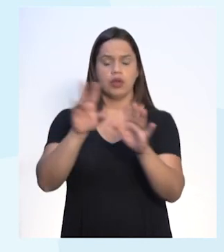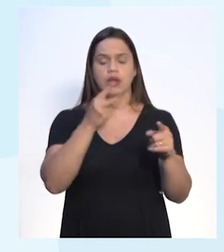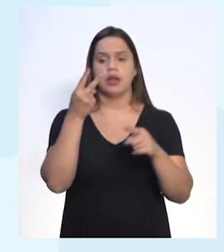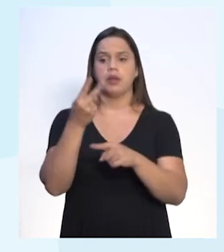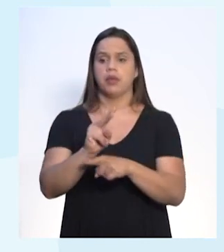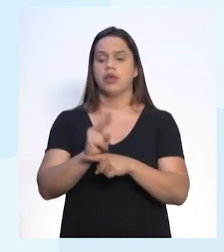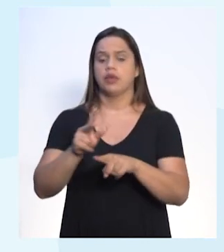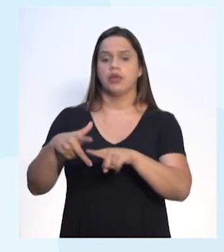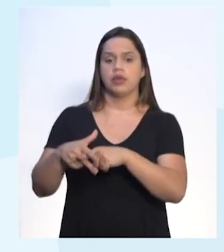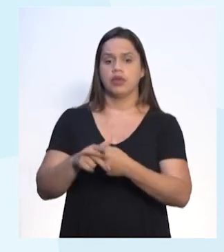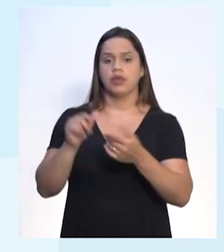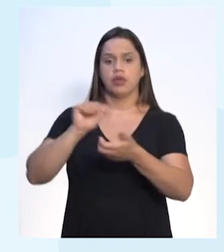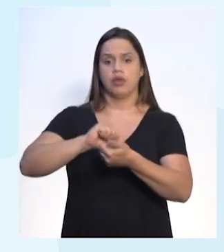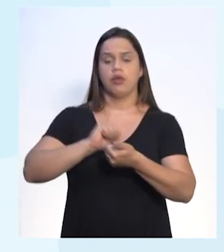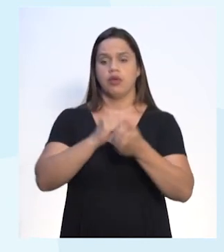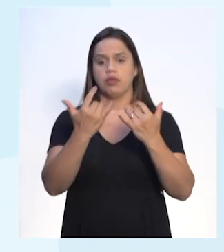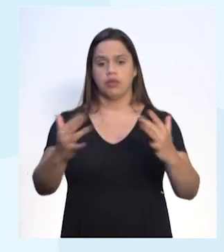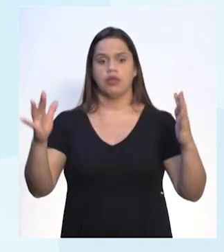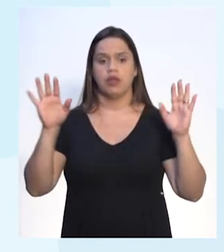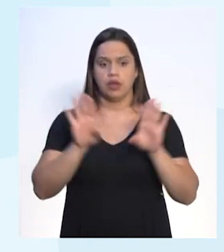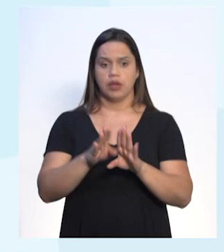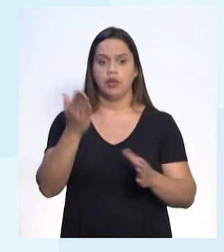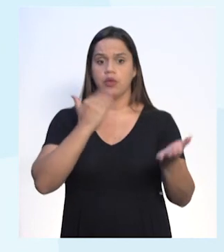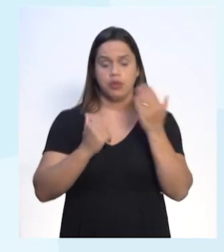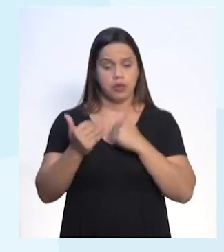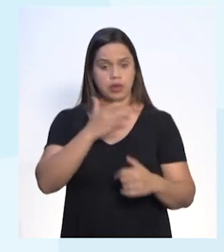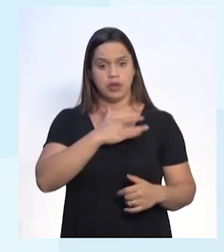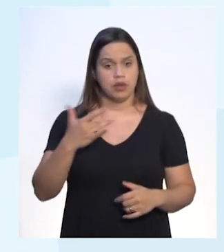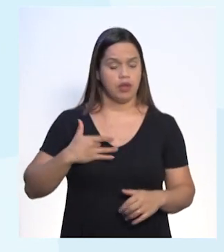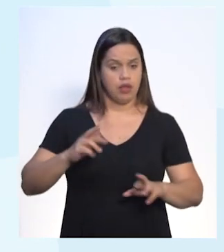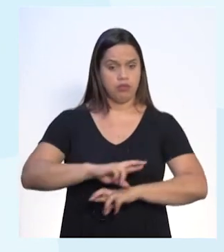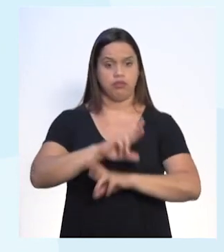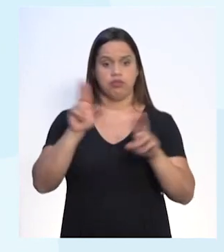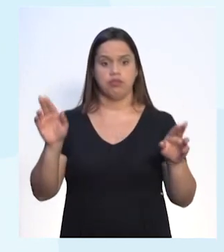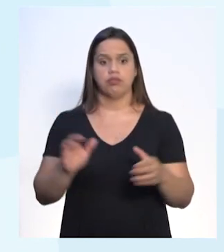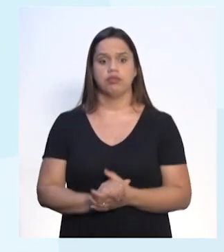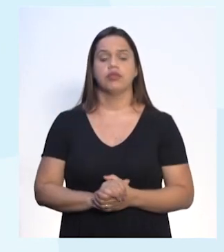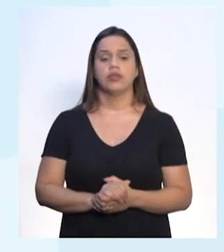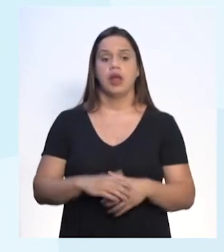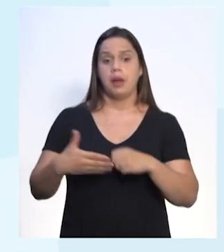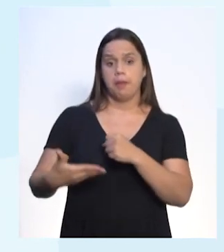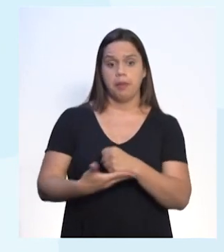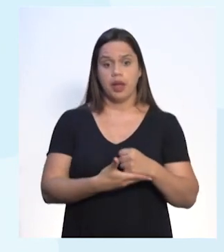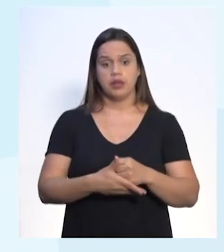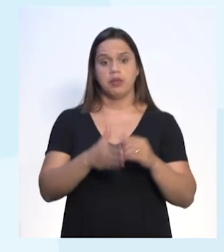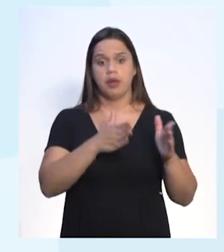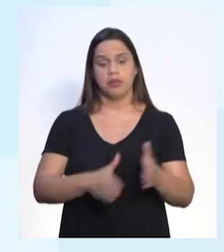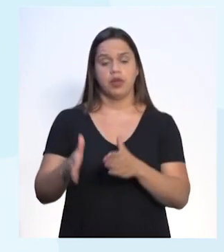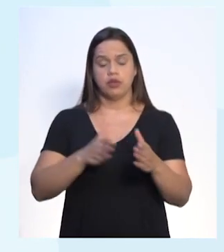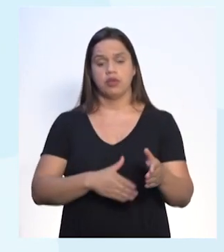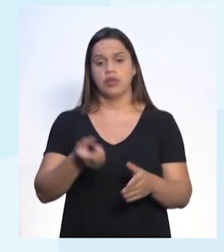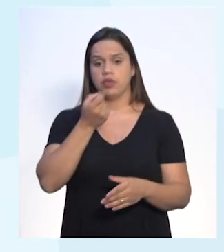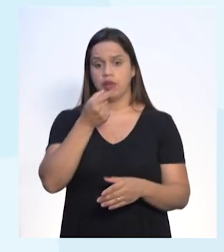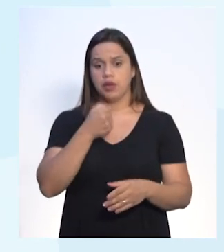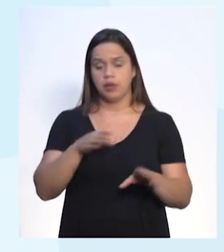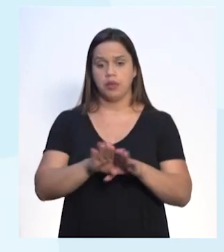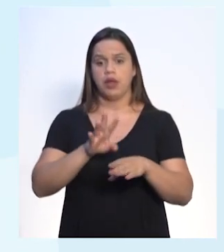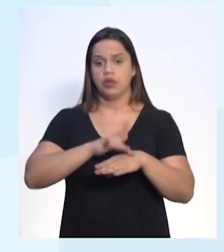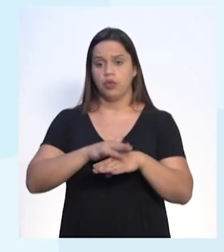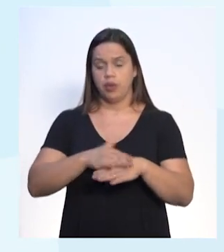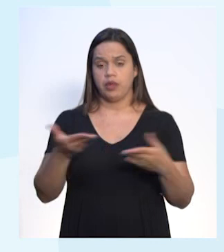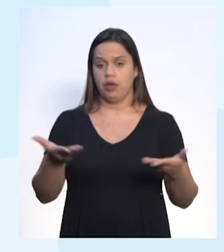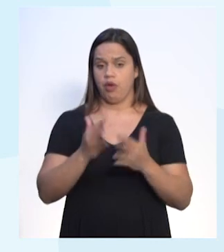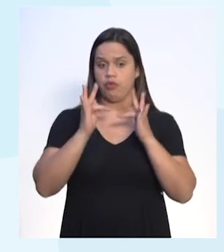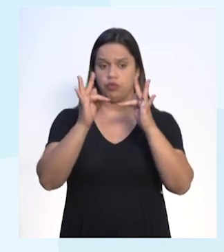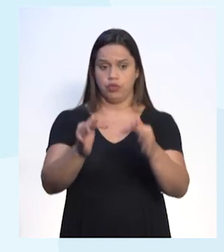ar, alimentos saudáveis e diversificados, base para a produção de medicamentos para doenças atuais e